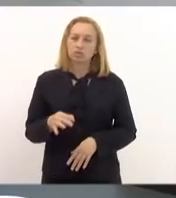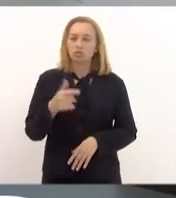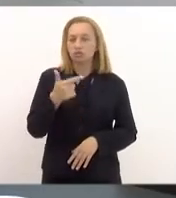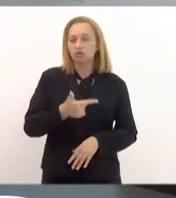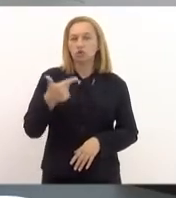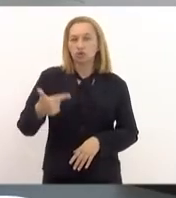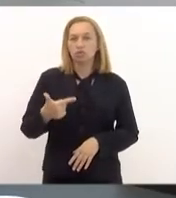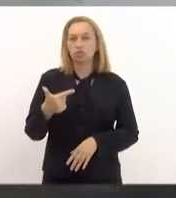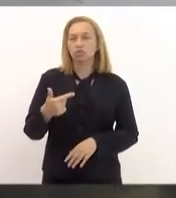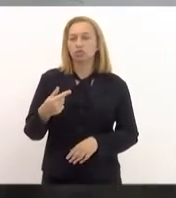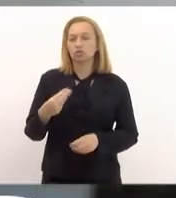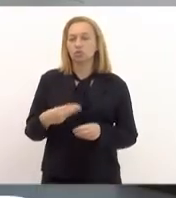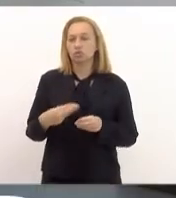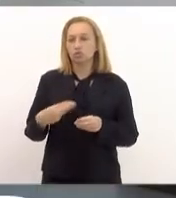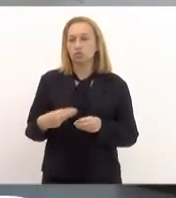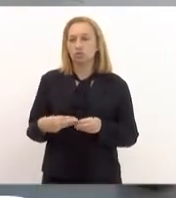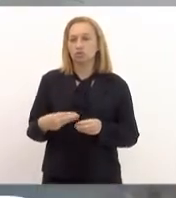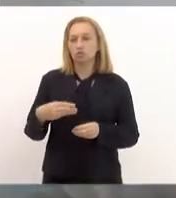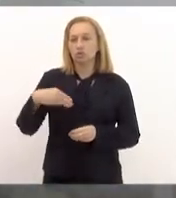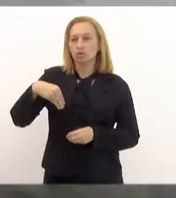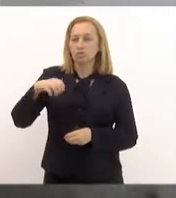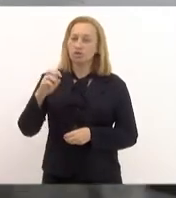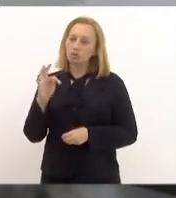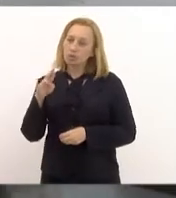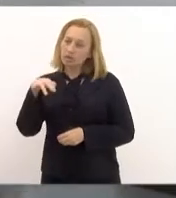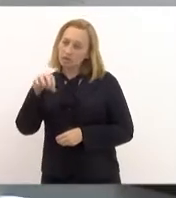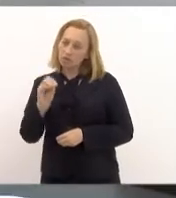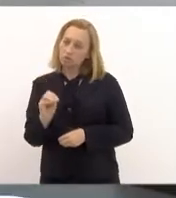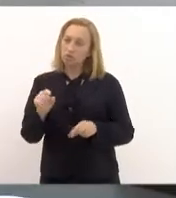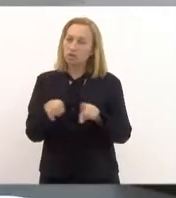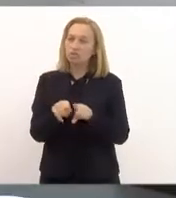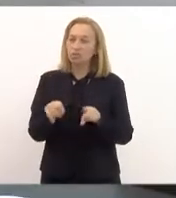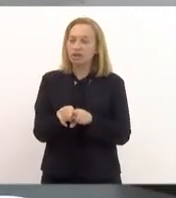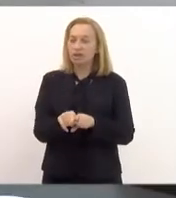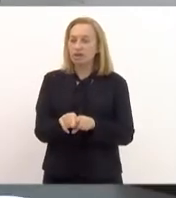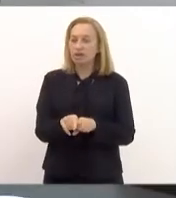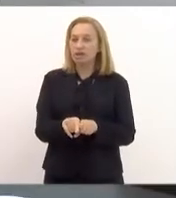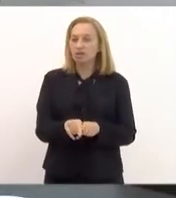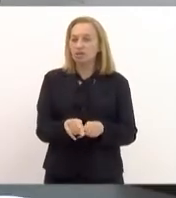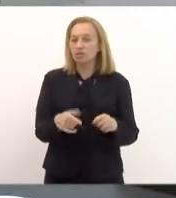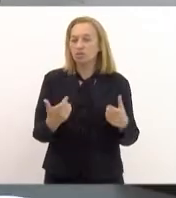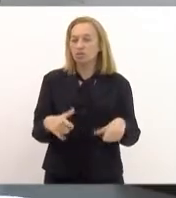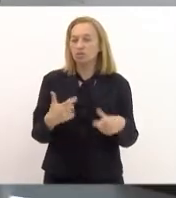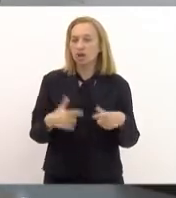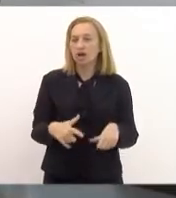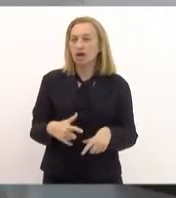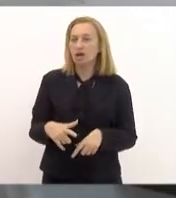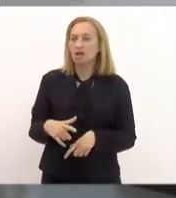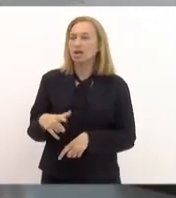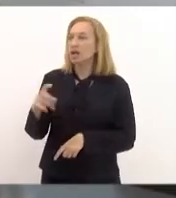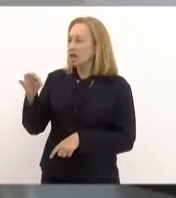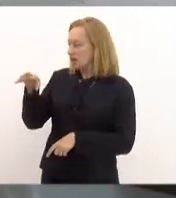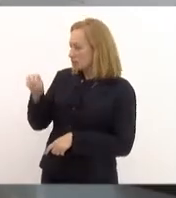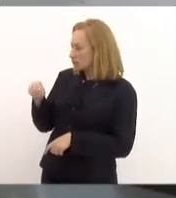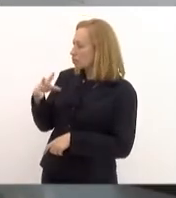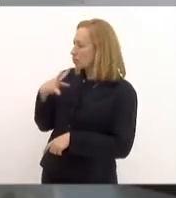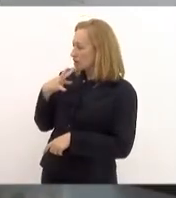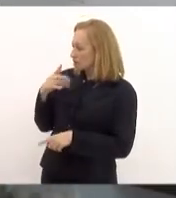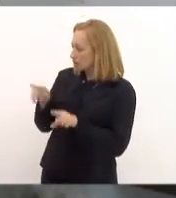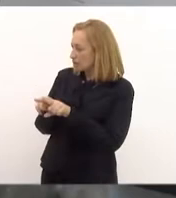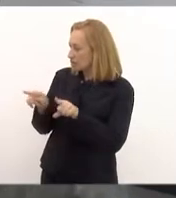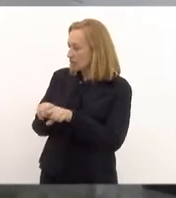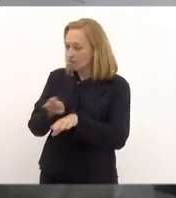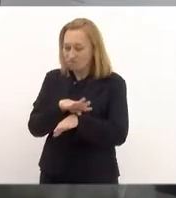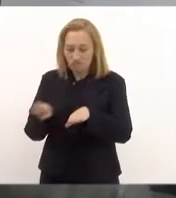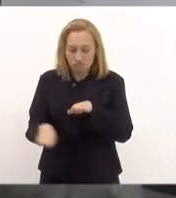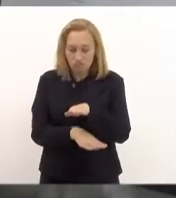municípios metropolitanos, né? E é uma região marcada também, secretário Leandro, que conhece também a matéria, cercada por muitas